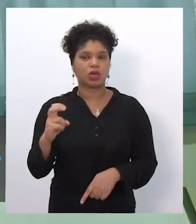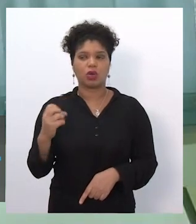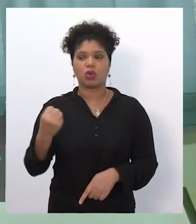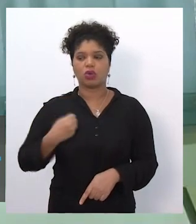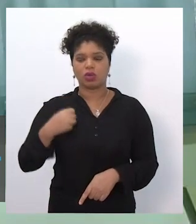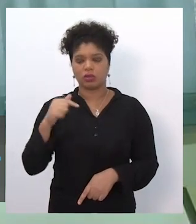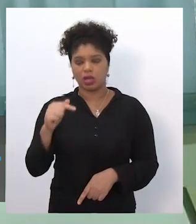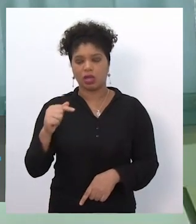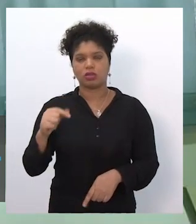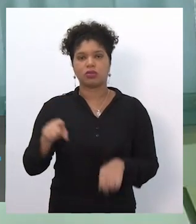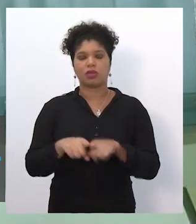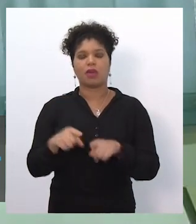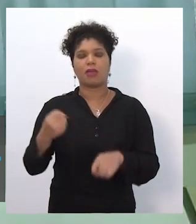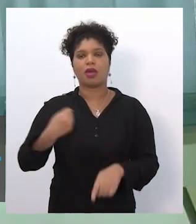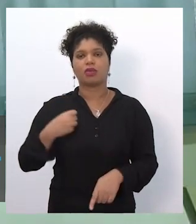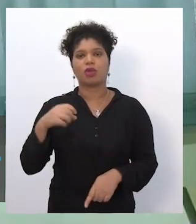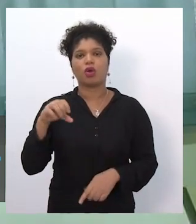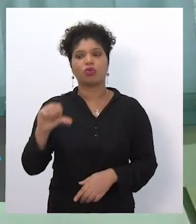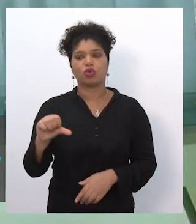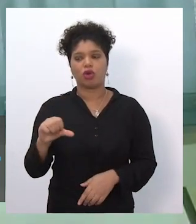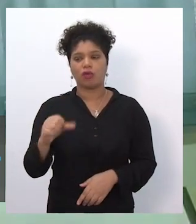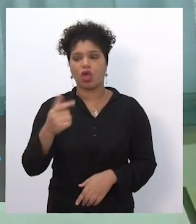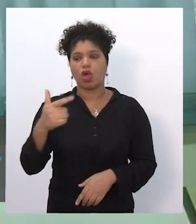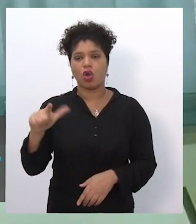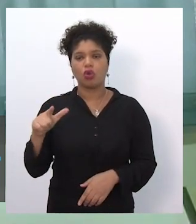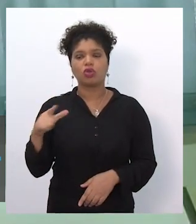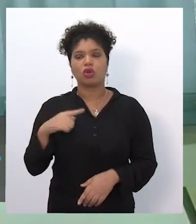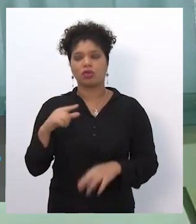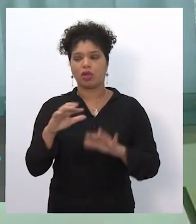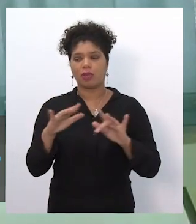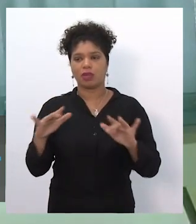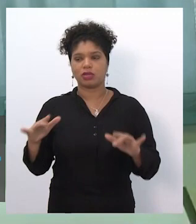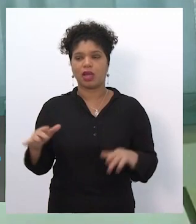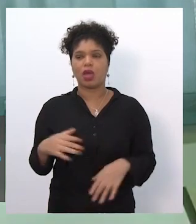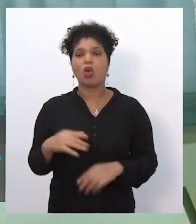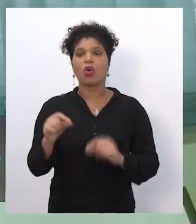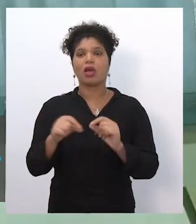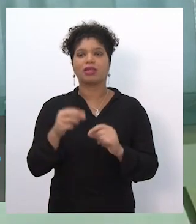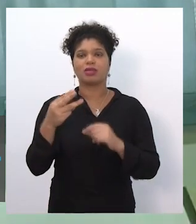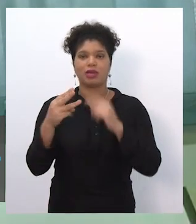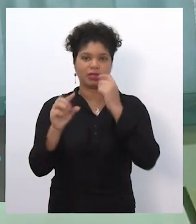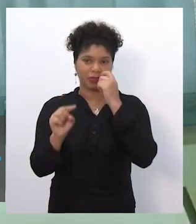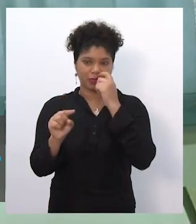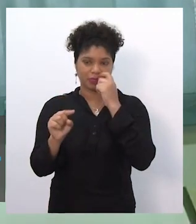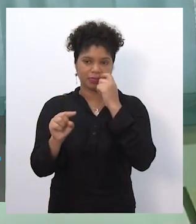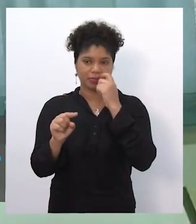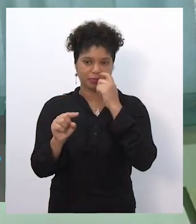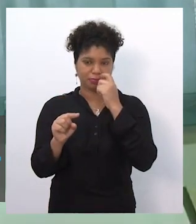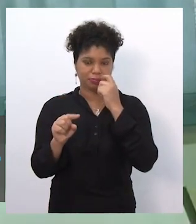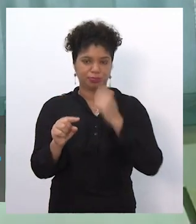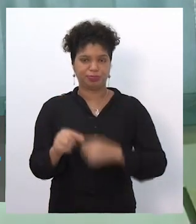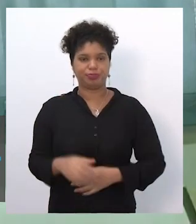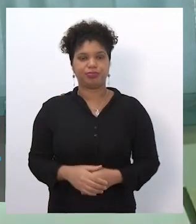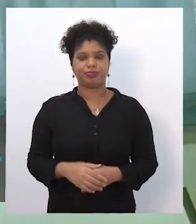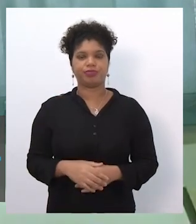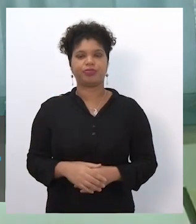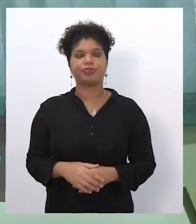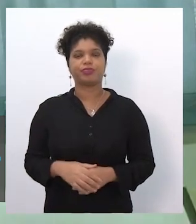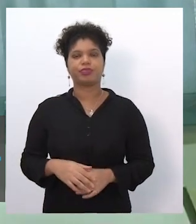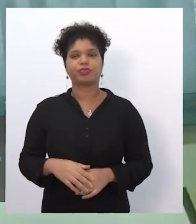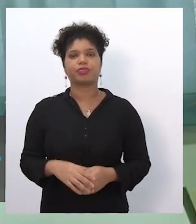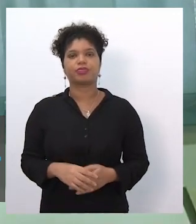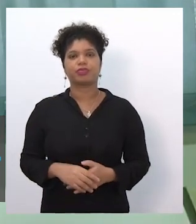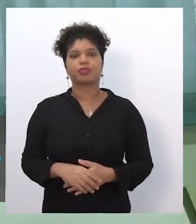Ryzen 9, e seguindo também essas outras nomenclaturas da linha 3000, tá? Só para poder